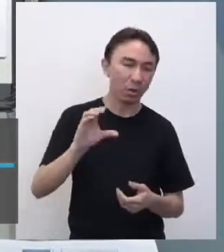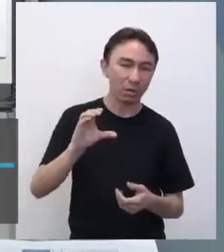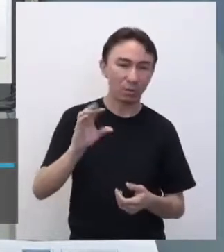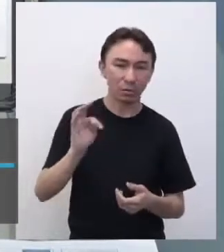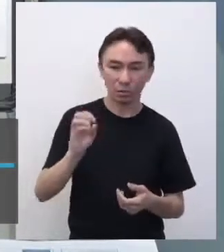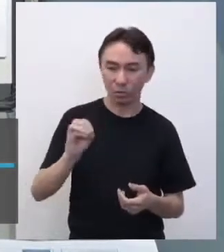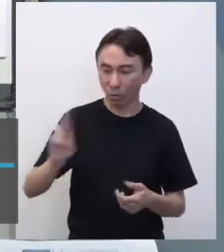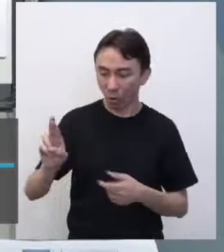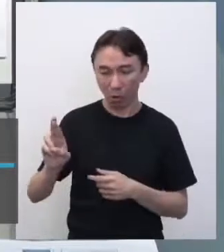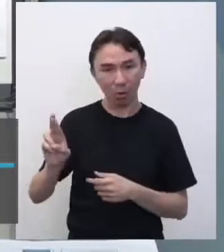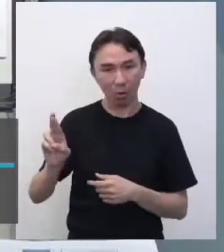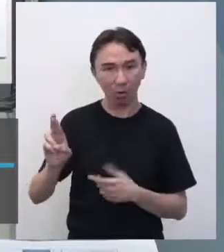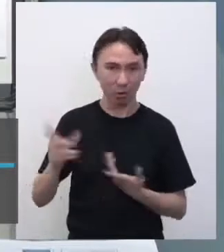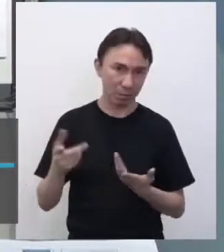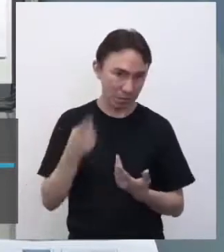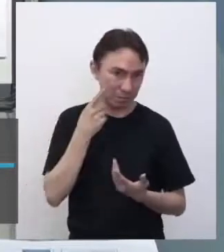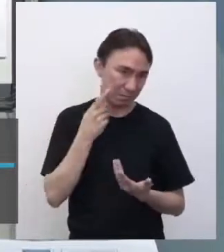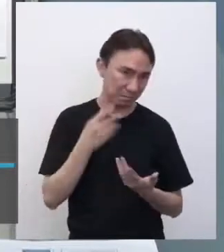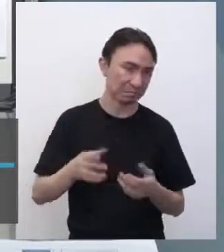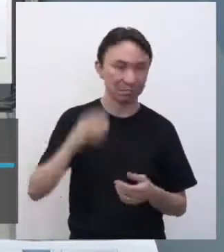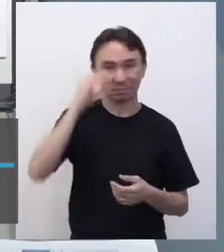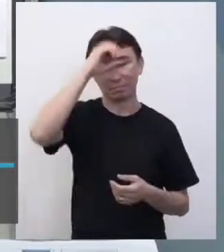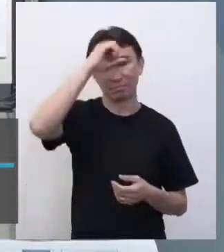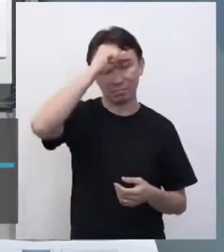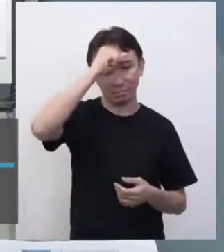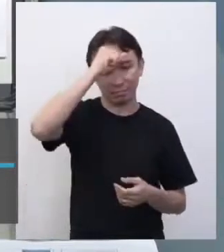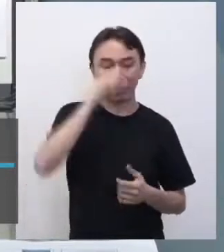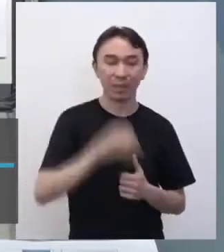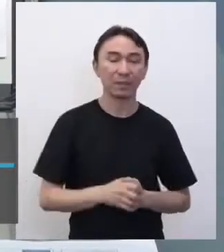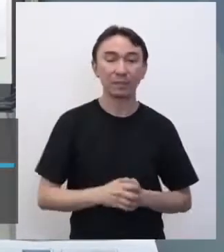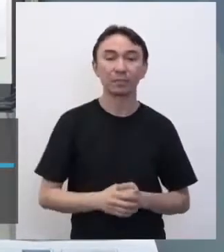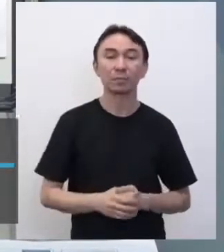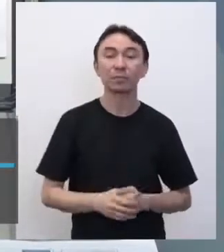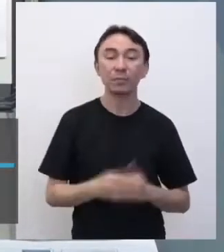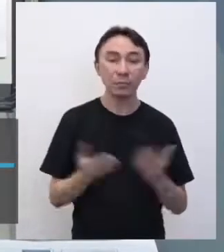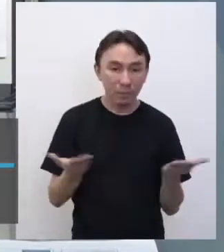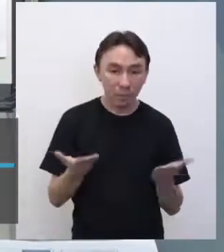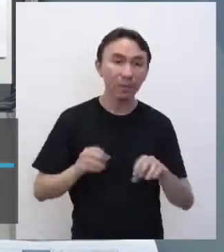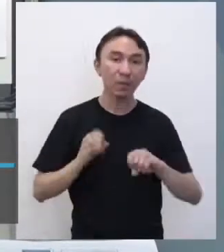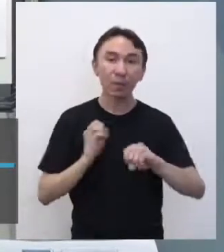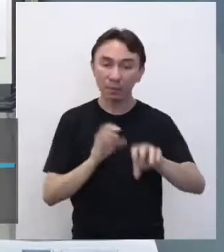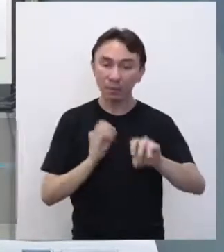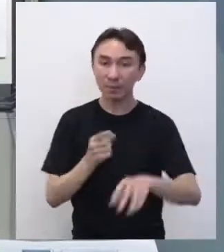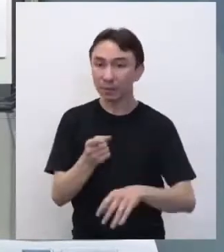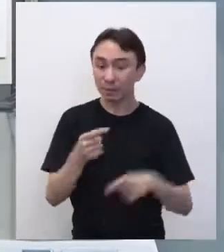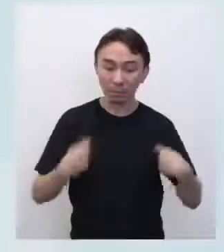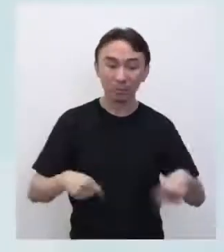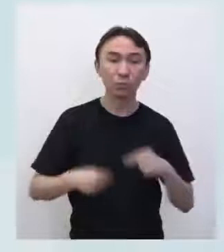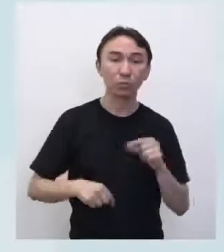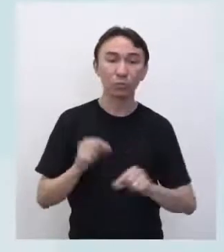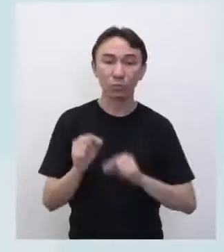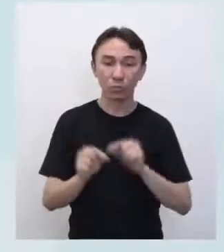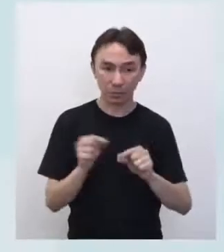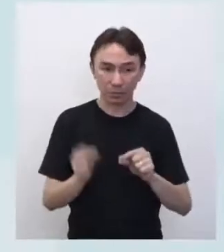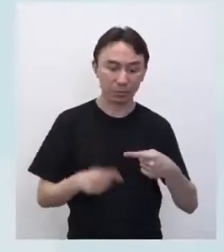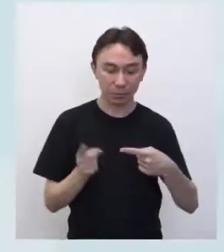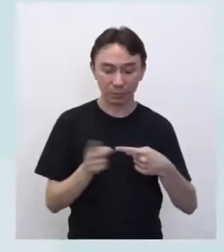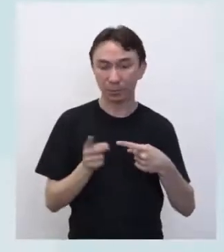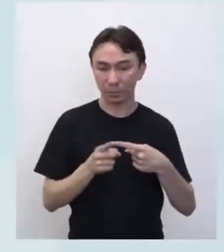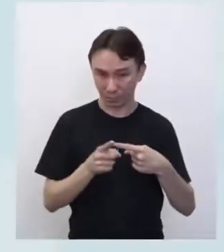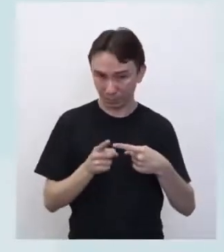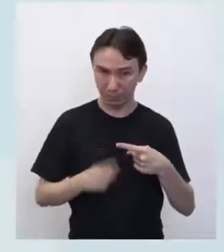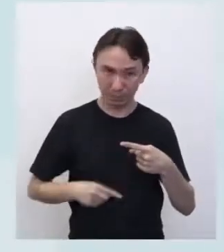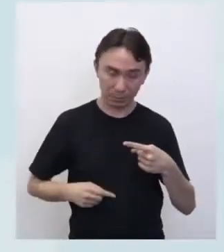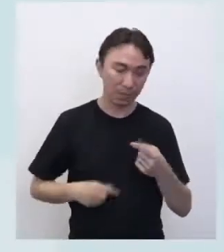início da nossa aula passada. Tudo bem? E agora, para a aula de hoje, o que vocês vão precisar? Your notebook, seu